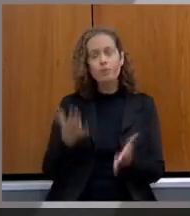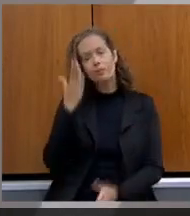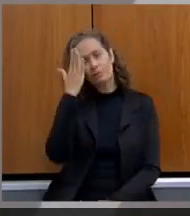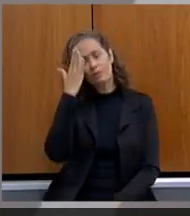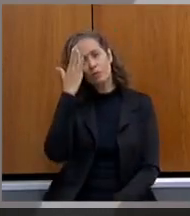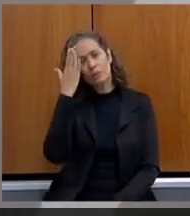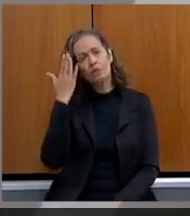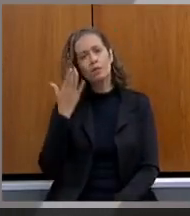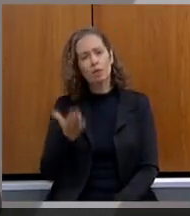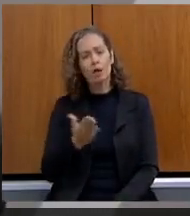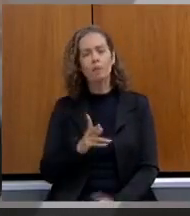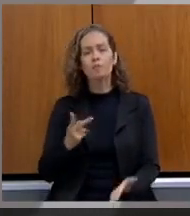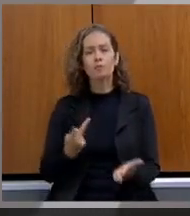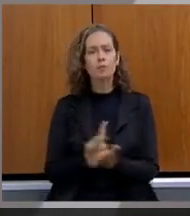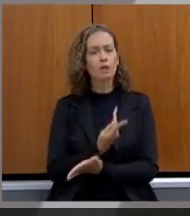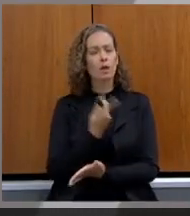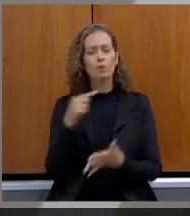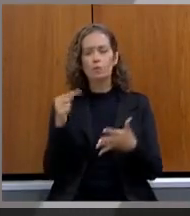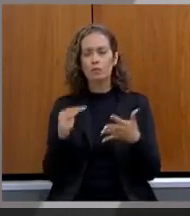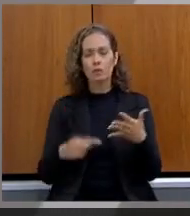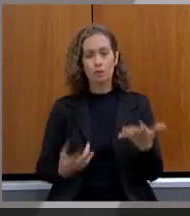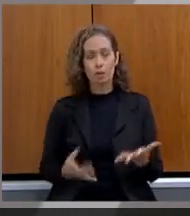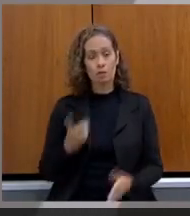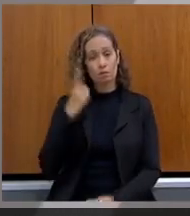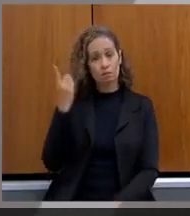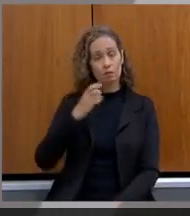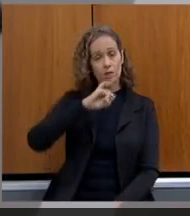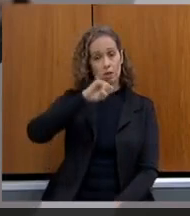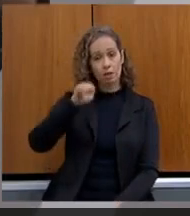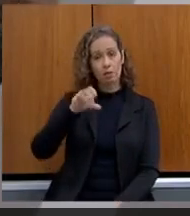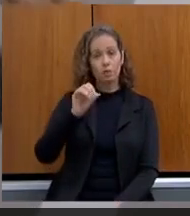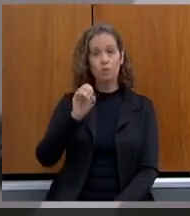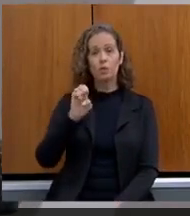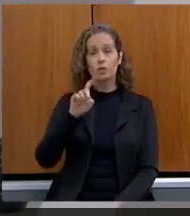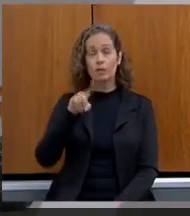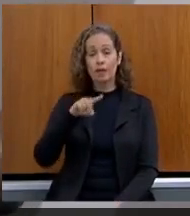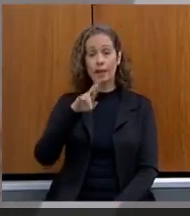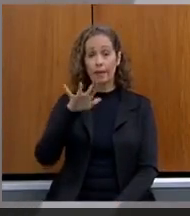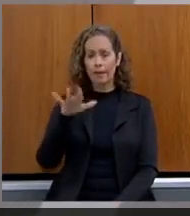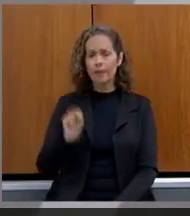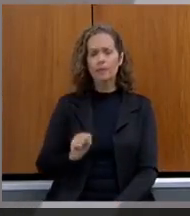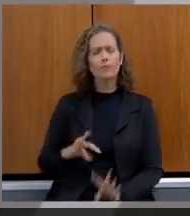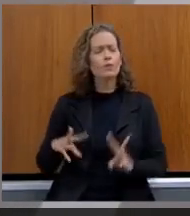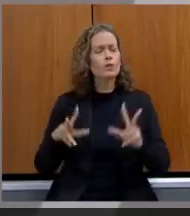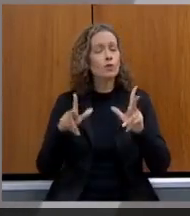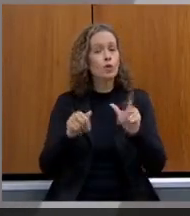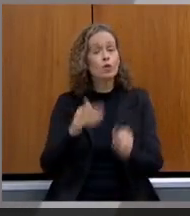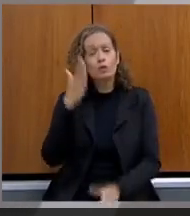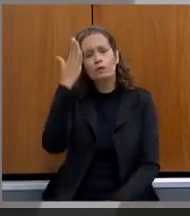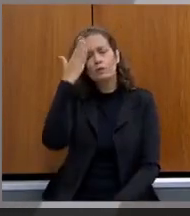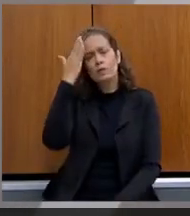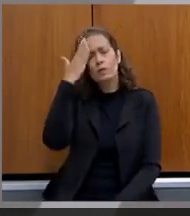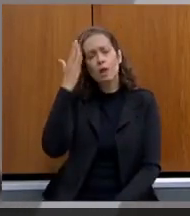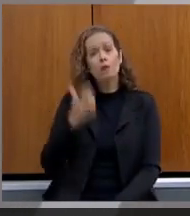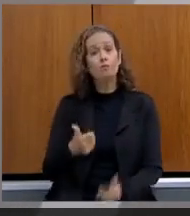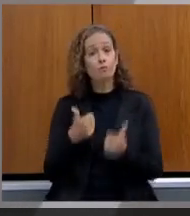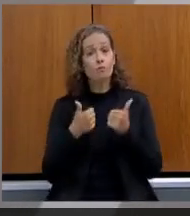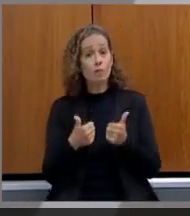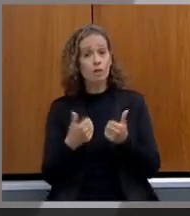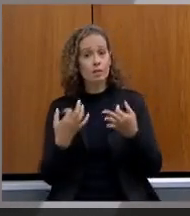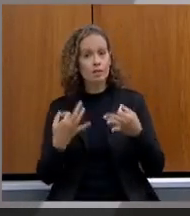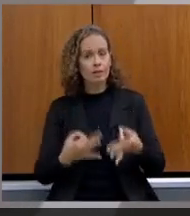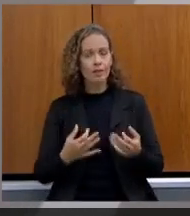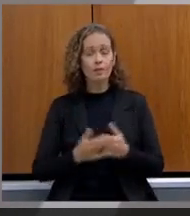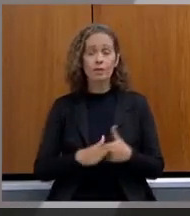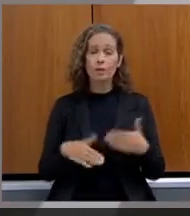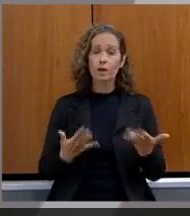sabe o que tá se passando Como disse o deputado Zé Reis aqui para que todos saibam do que é Positivo eu queria